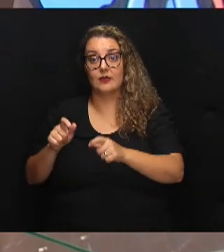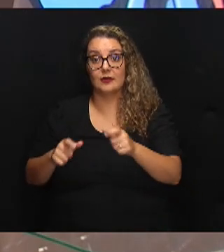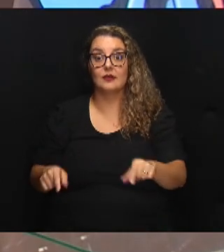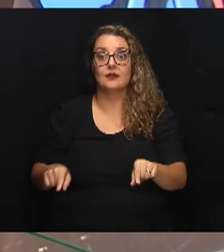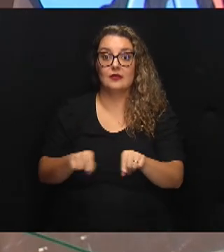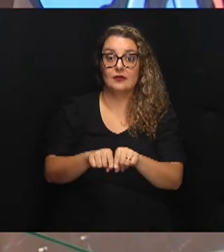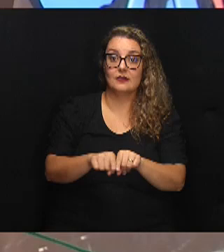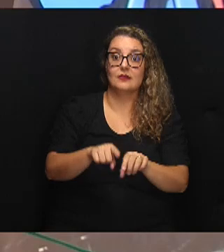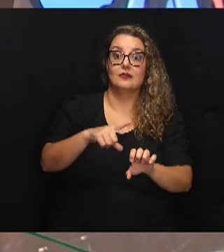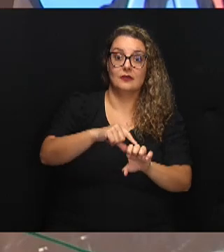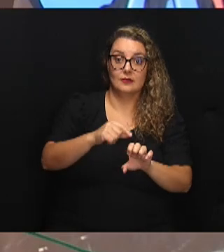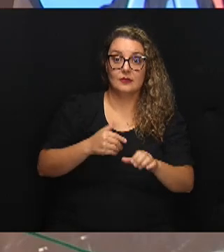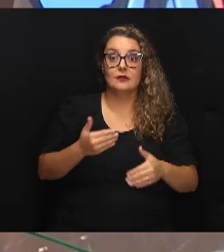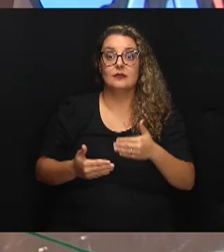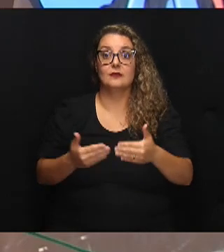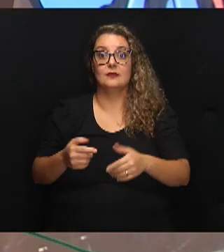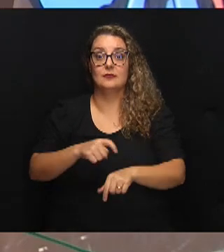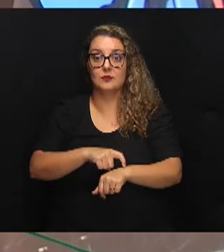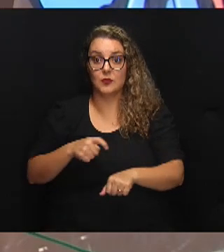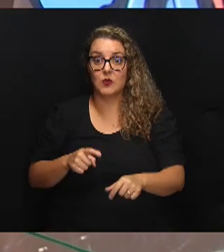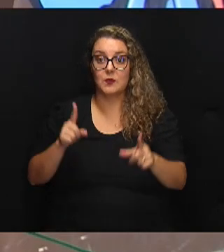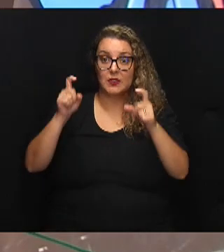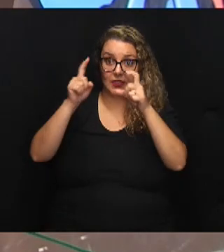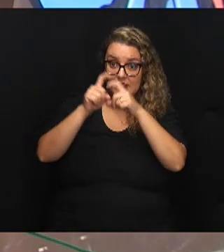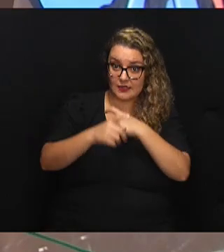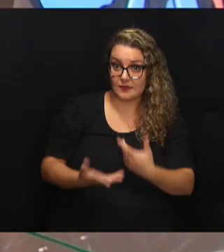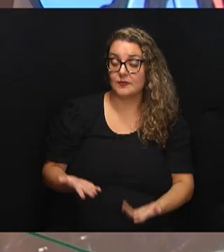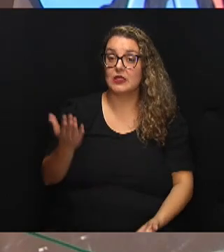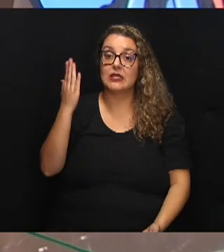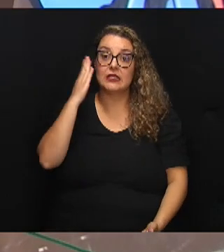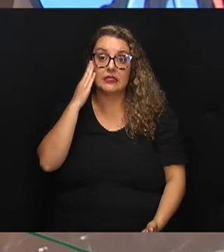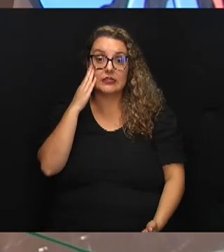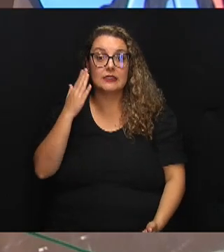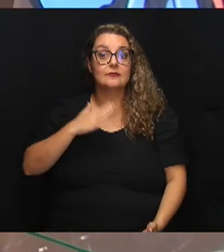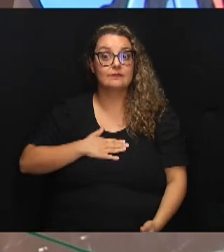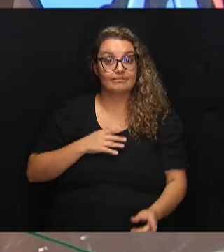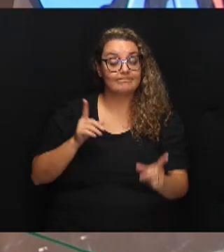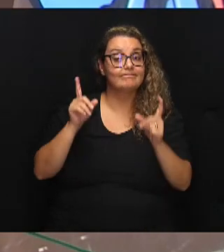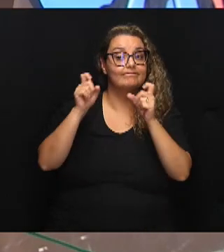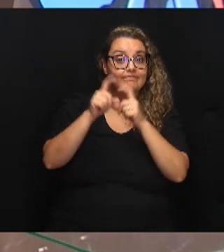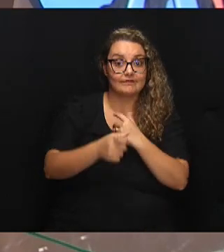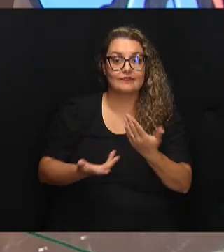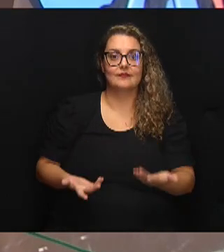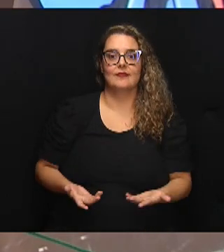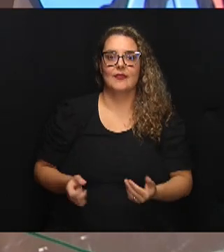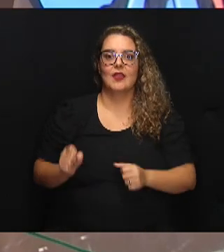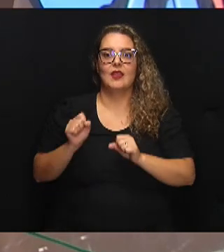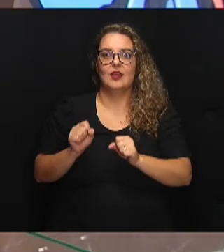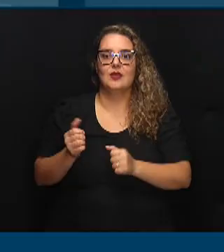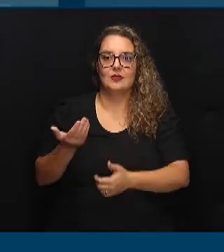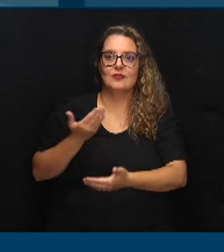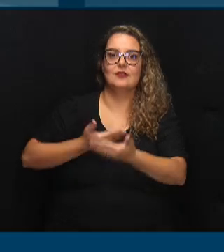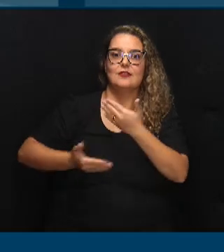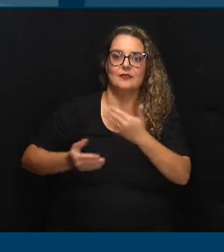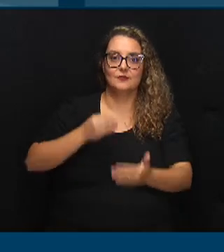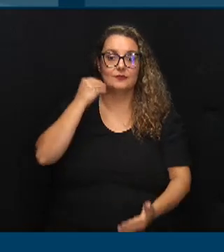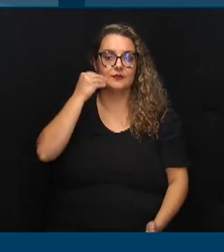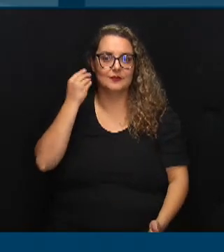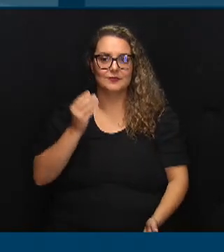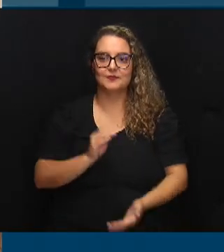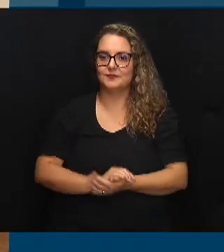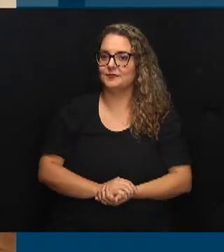estava empreendendo, passando por situações difíceis, entendia as minhas dificuldades e a gente podia trocar experiências.